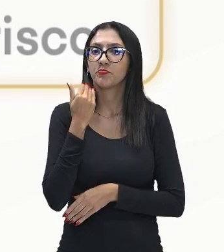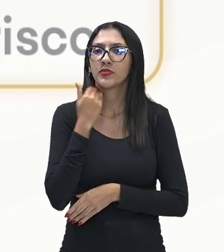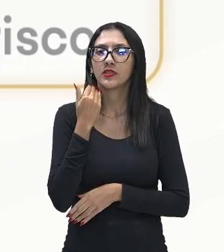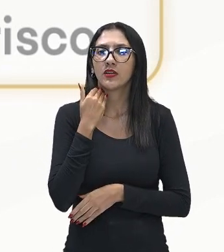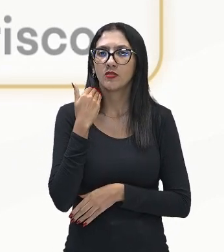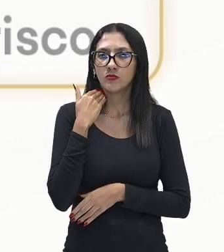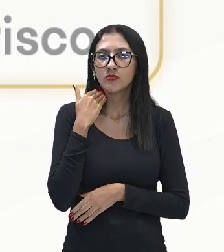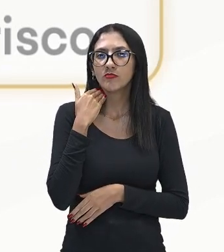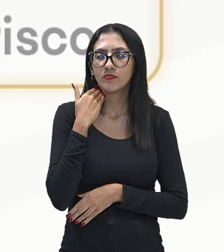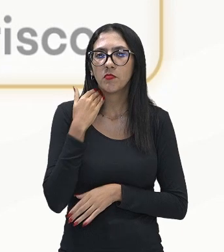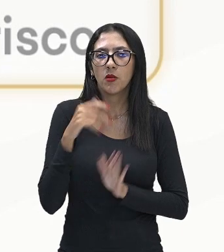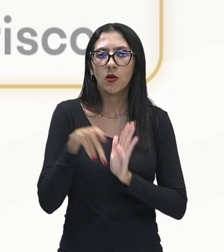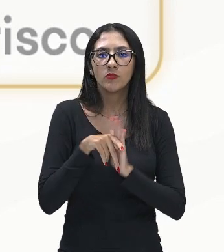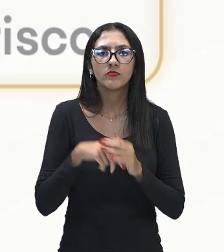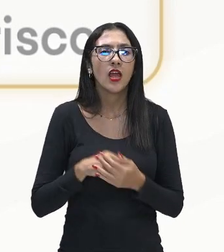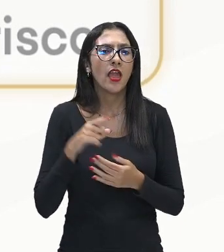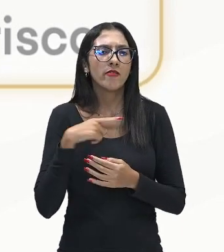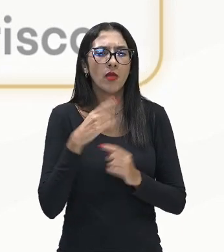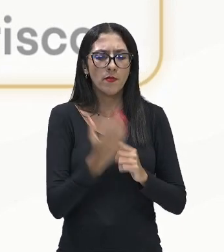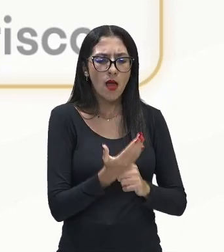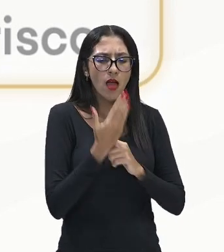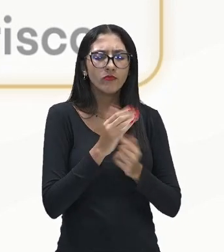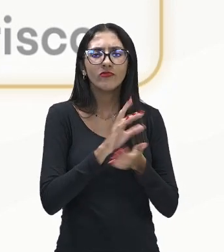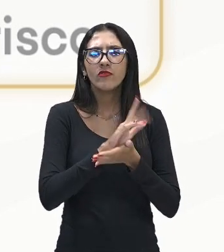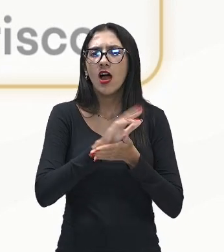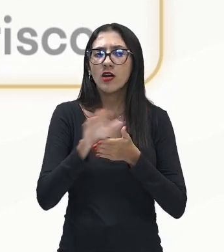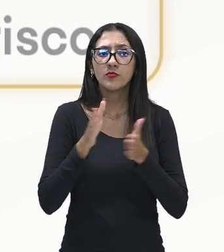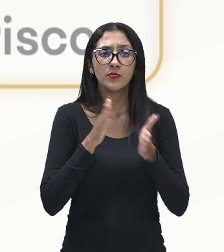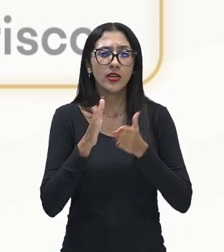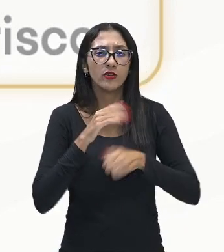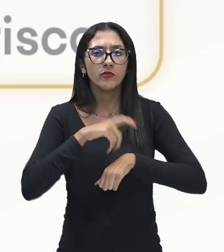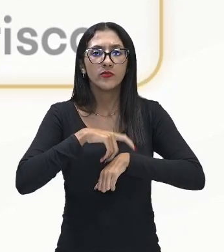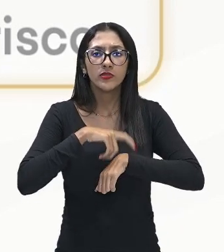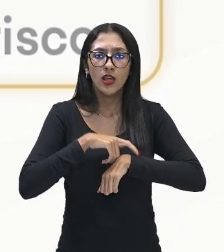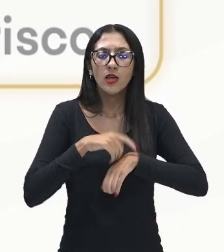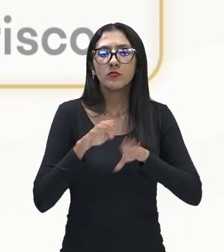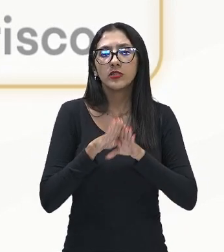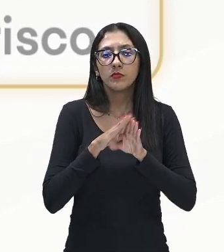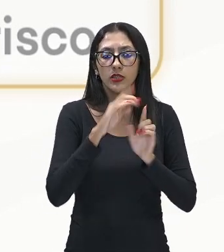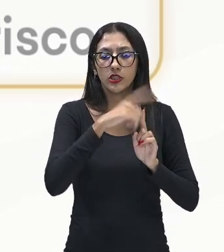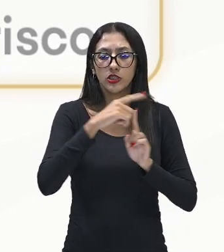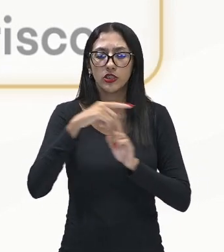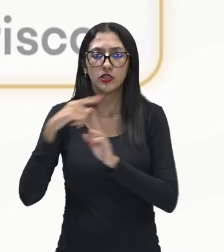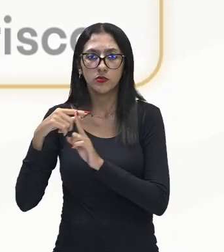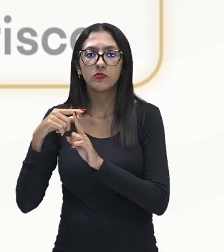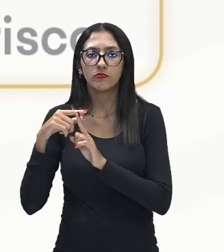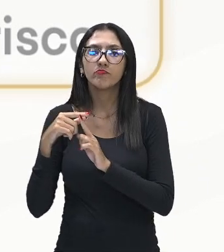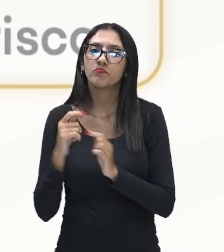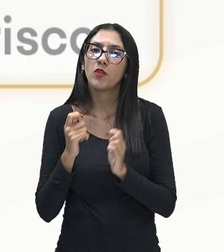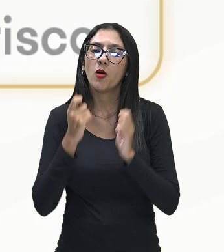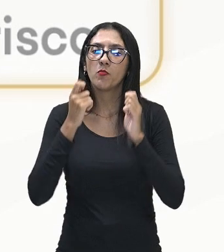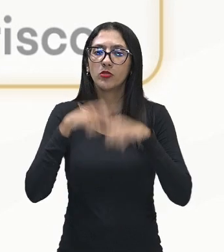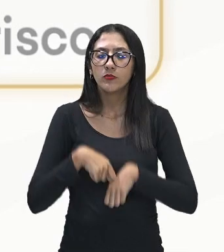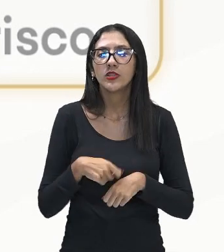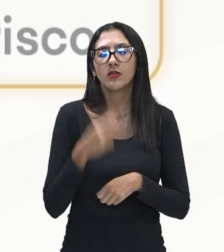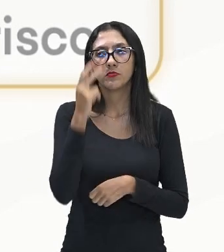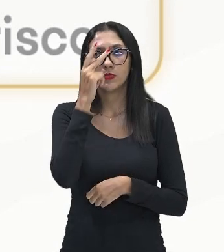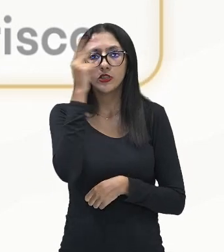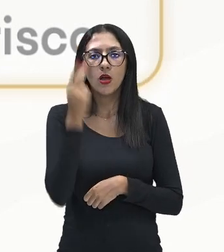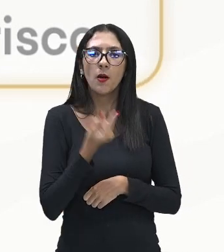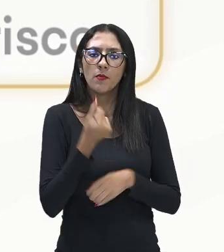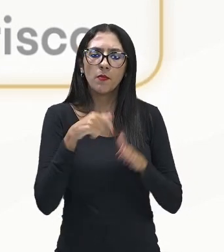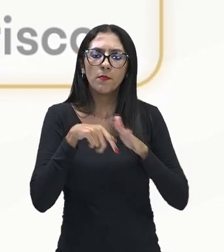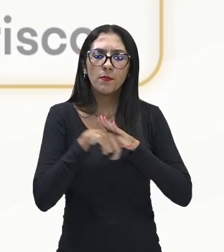financeiras. Eles apresentam uma variedade de prazos e modalidades, permitindo aos investidores adaptar